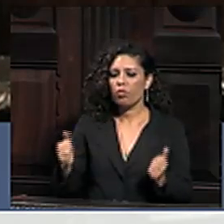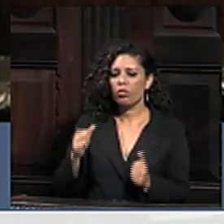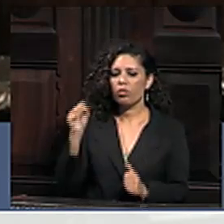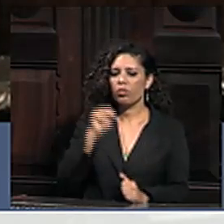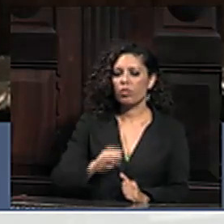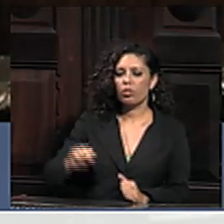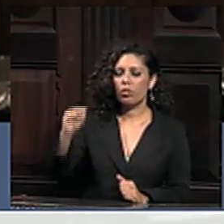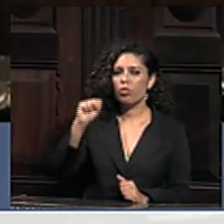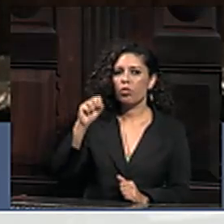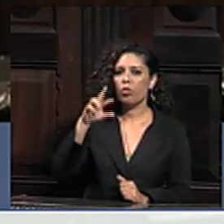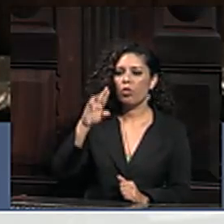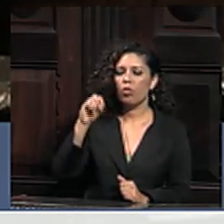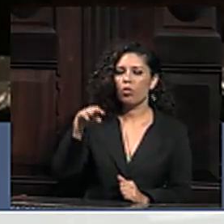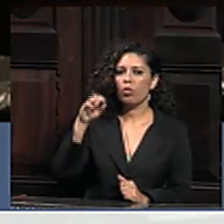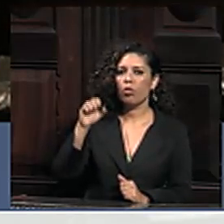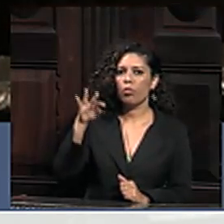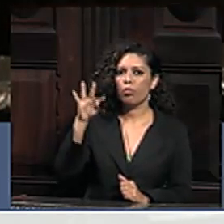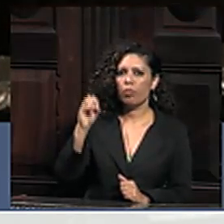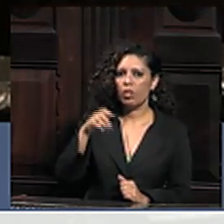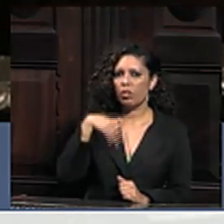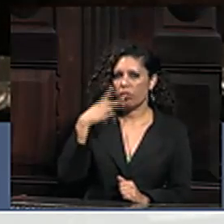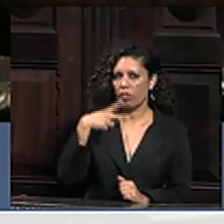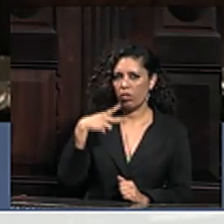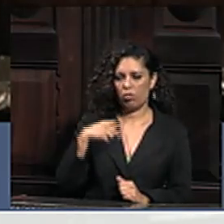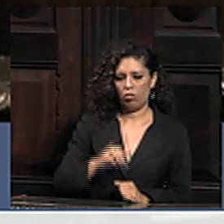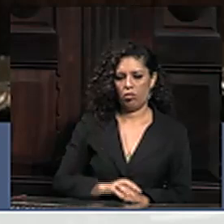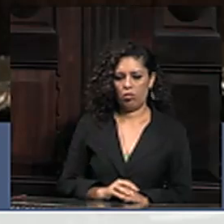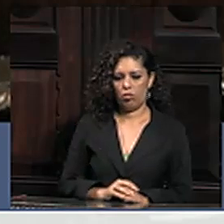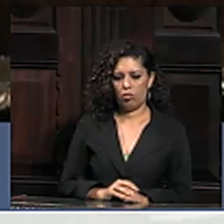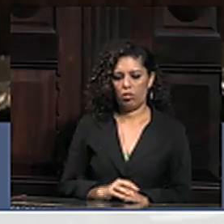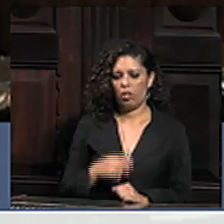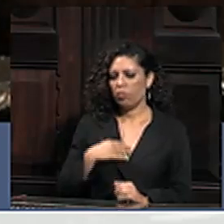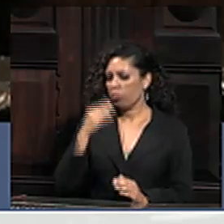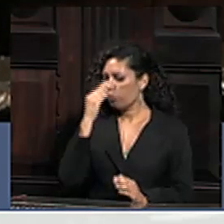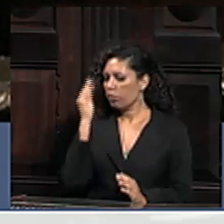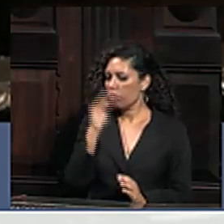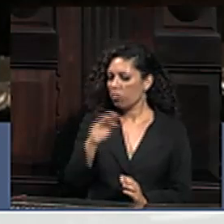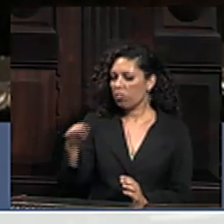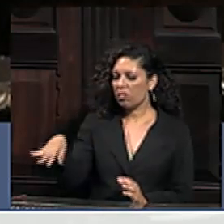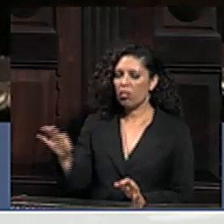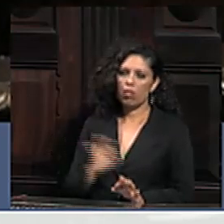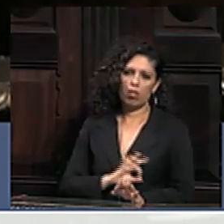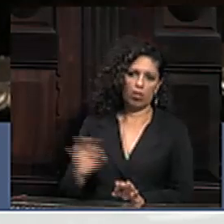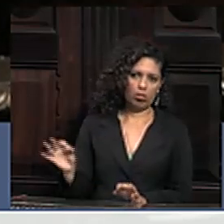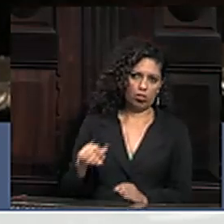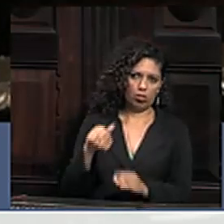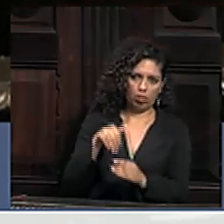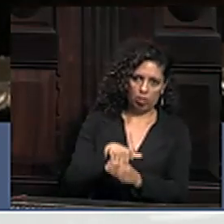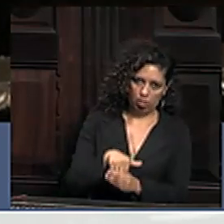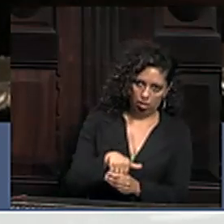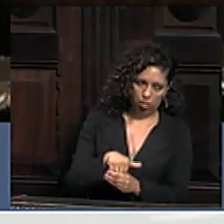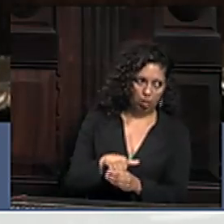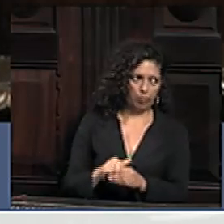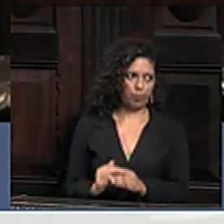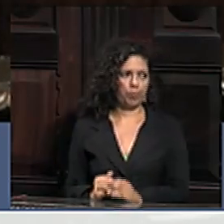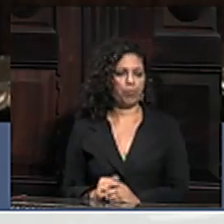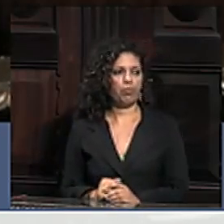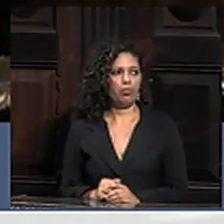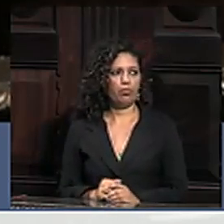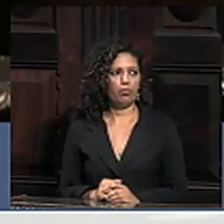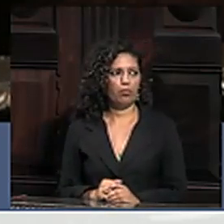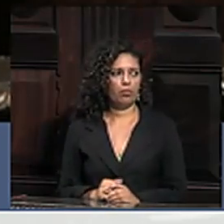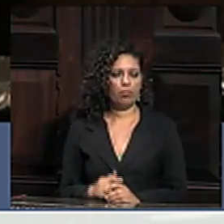vez, afirmar, sem desconhecer resultados eleitorais, sem desconhecer prerrogativa